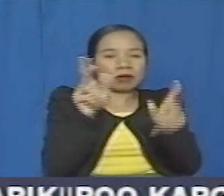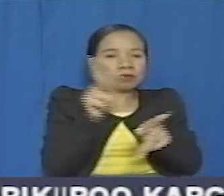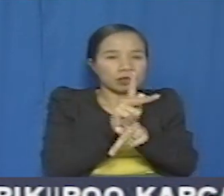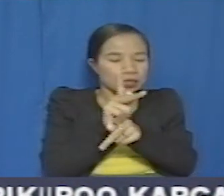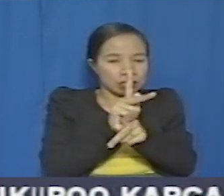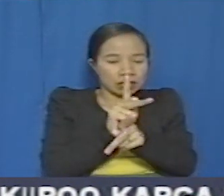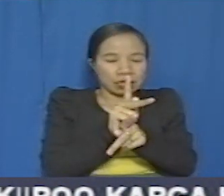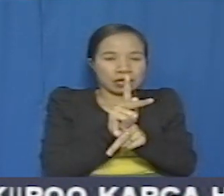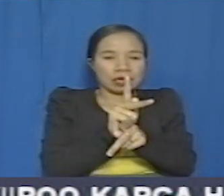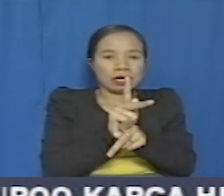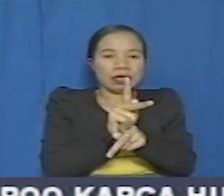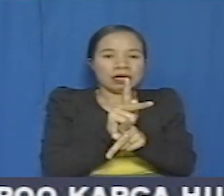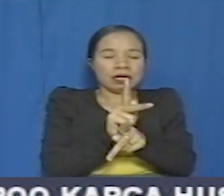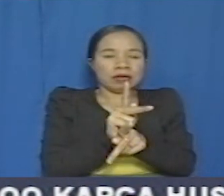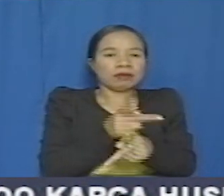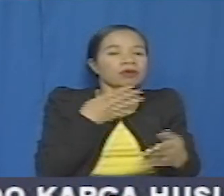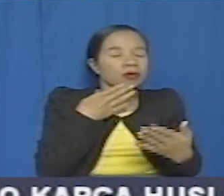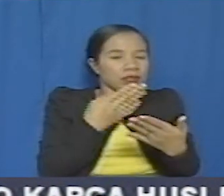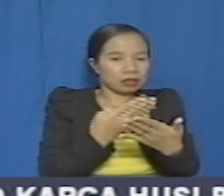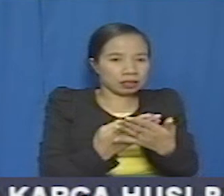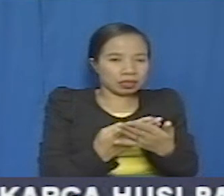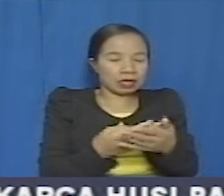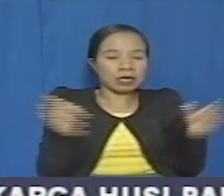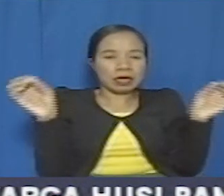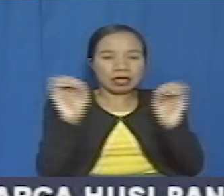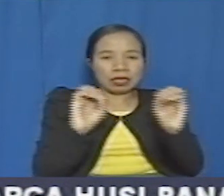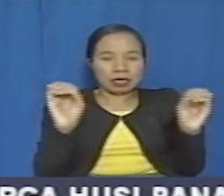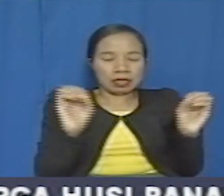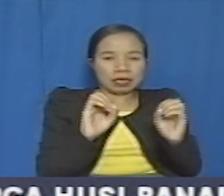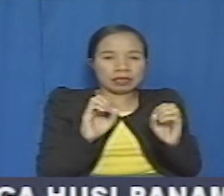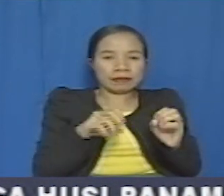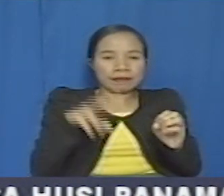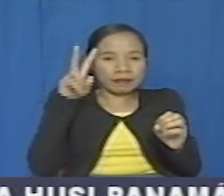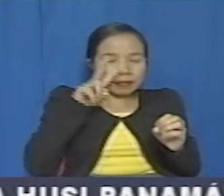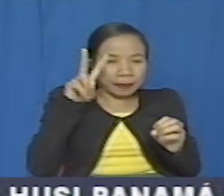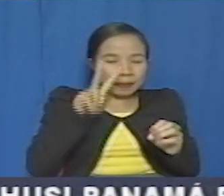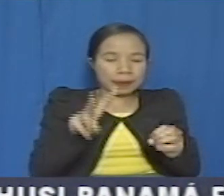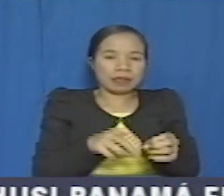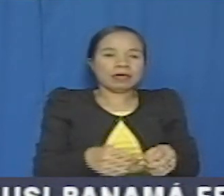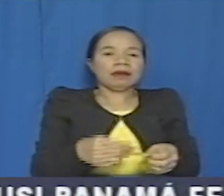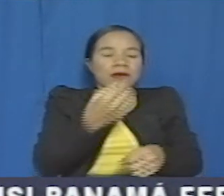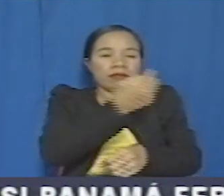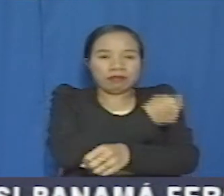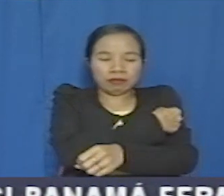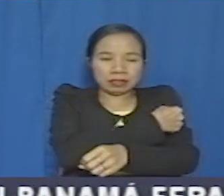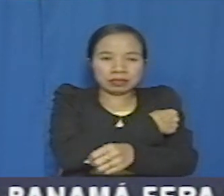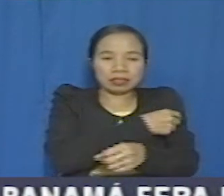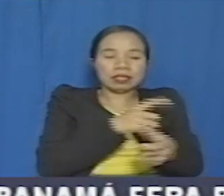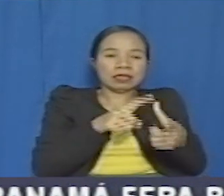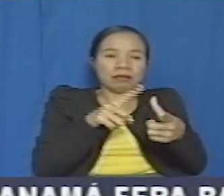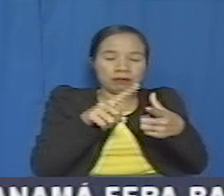sistema controlo nebe la eficaz e la iha verificação ba iha vacina serne antes